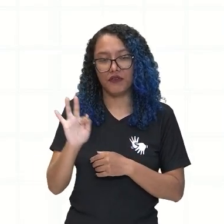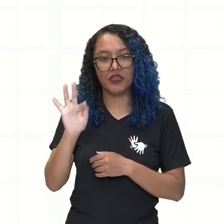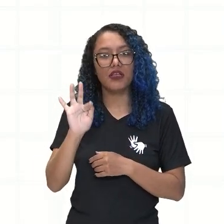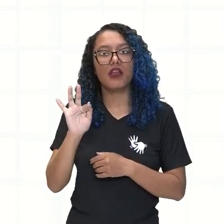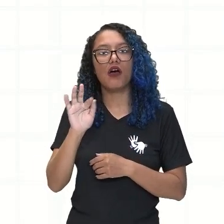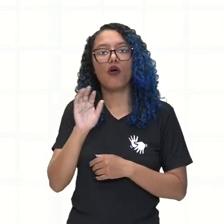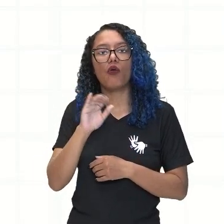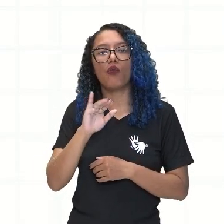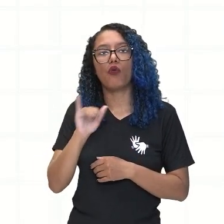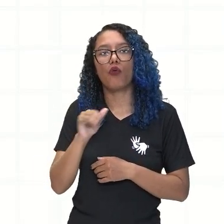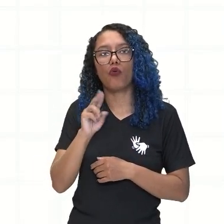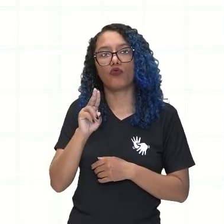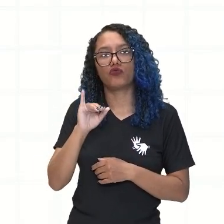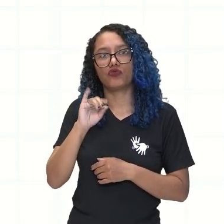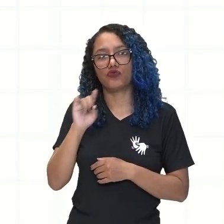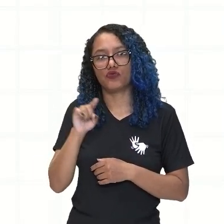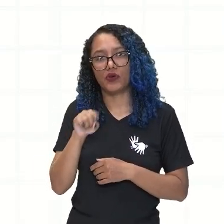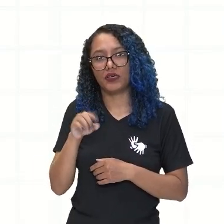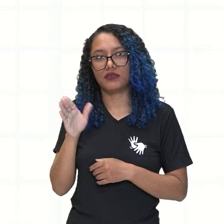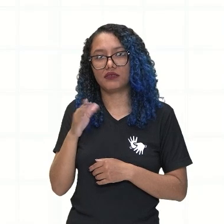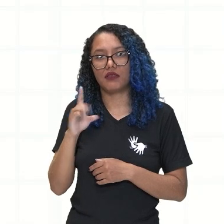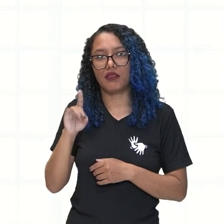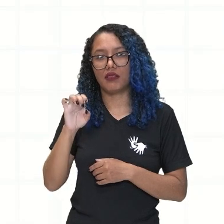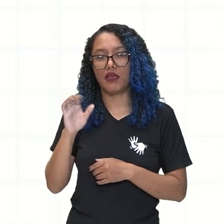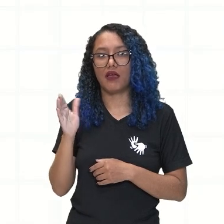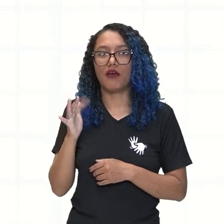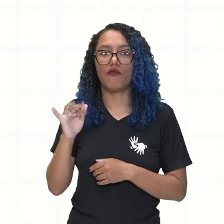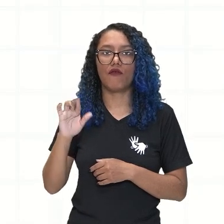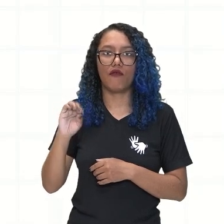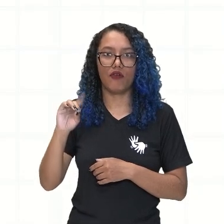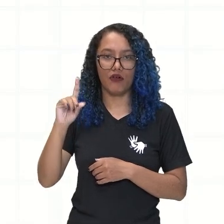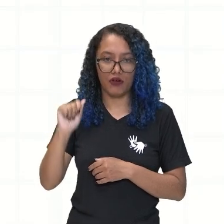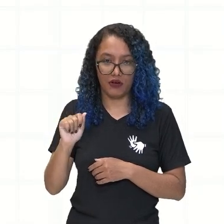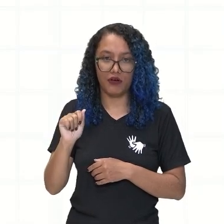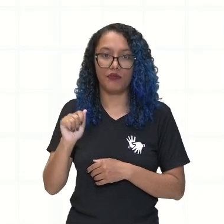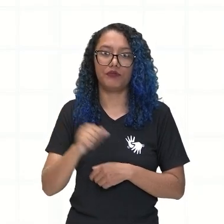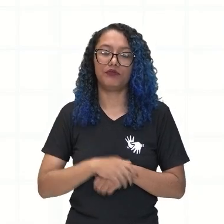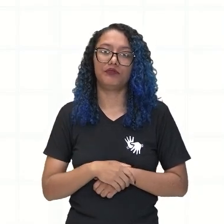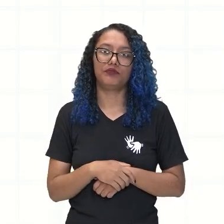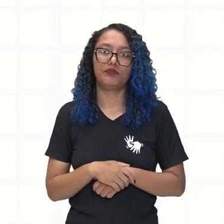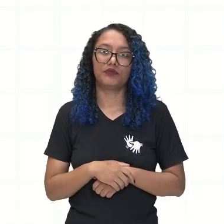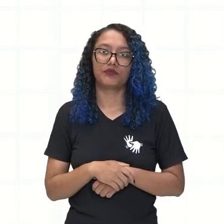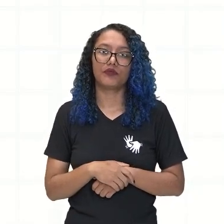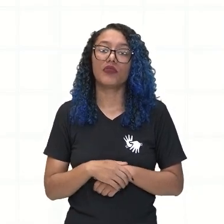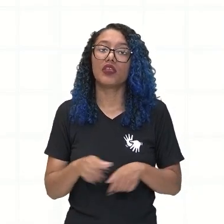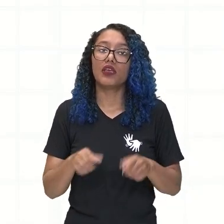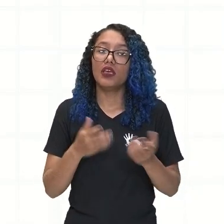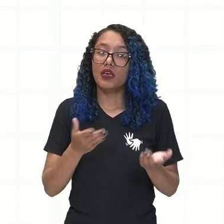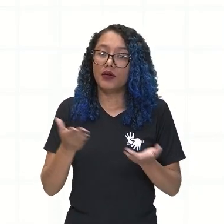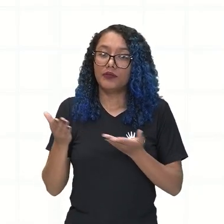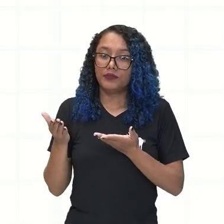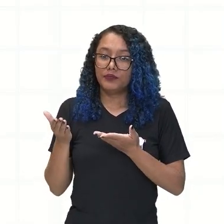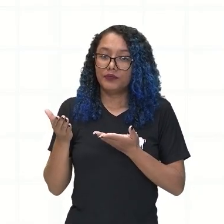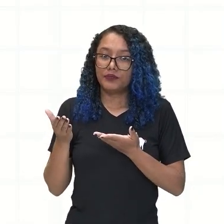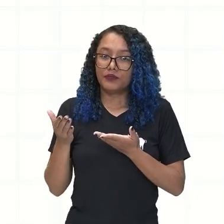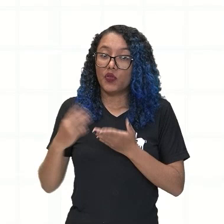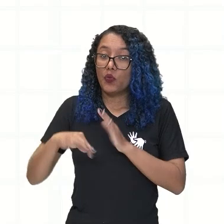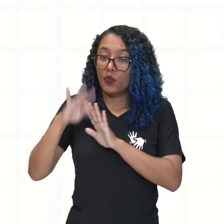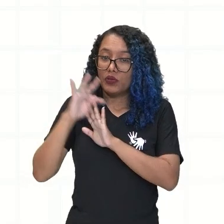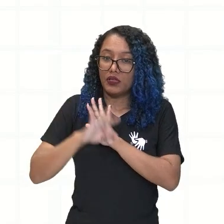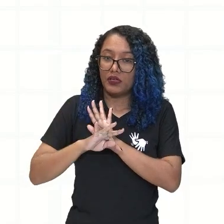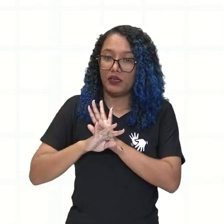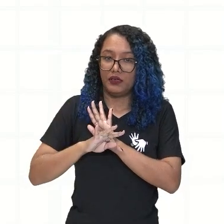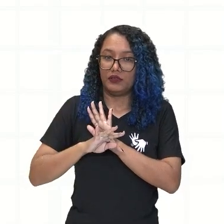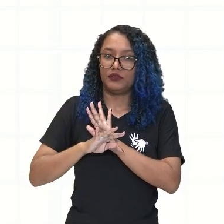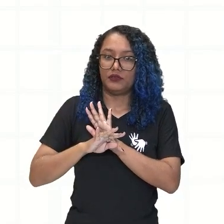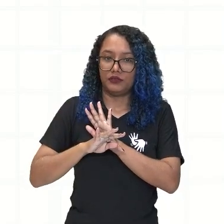Fora. E o texto que vem falando a respeito desse texto de